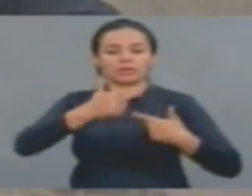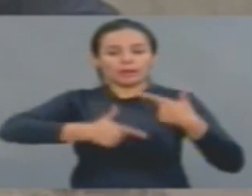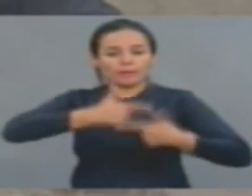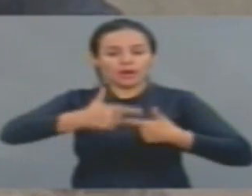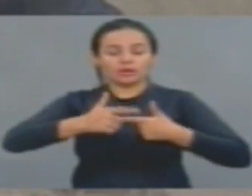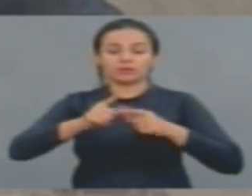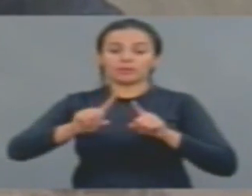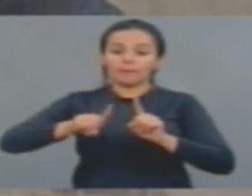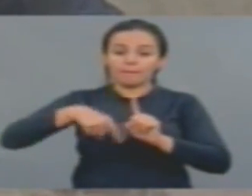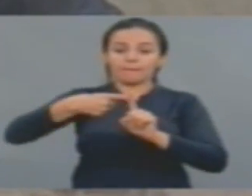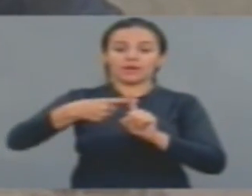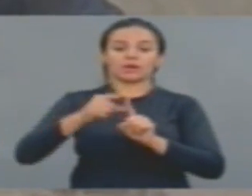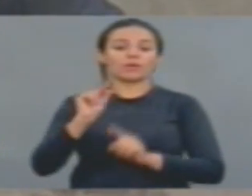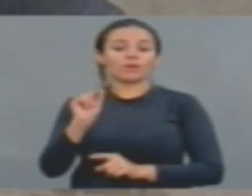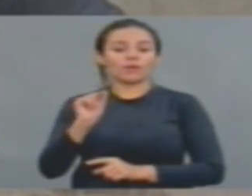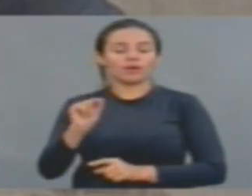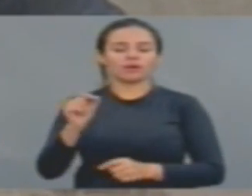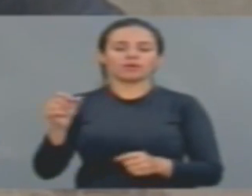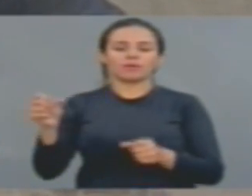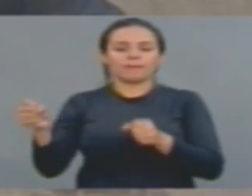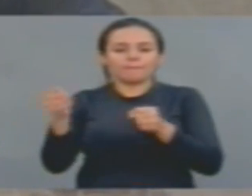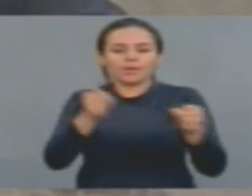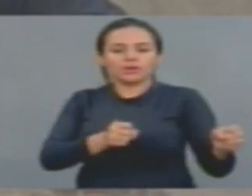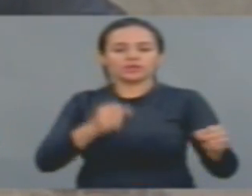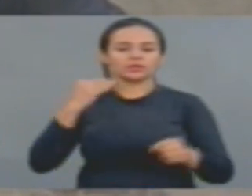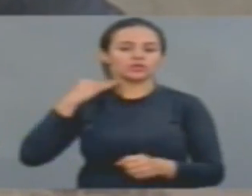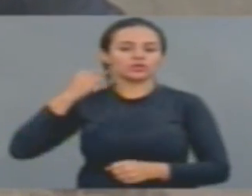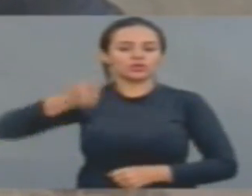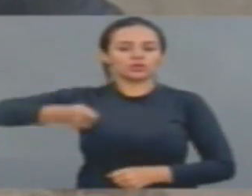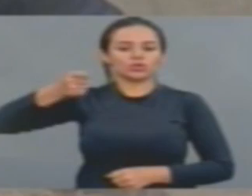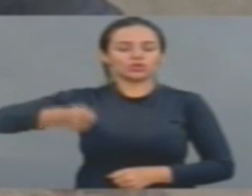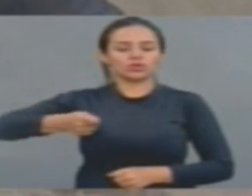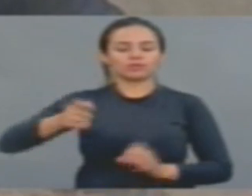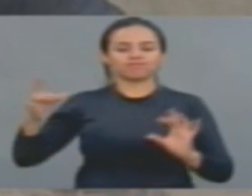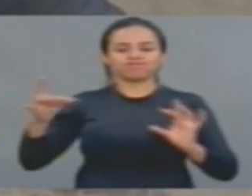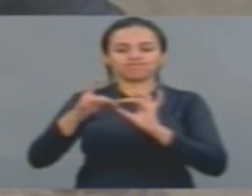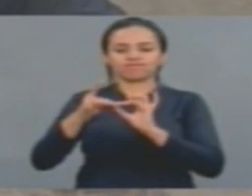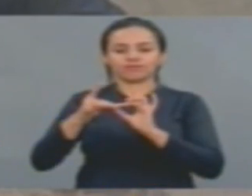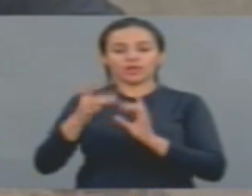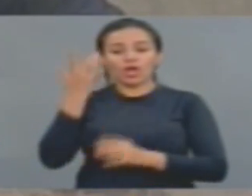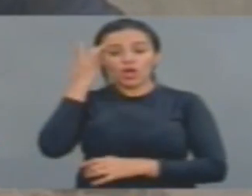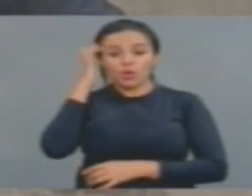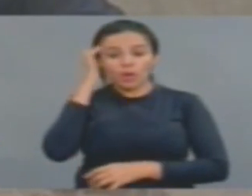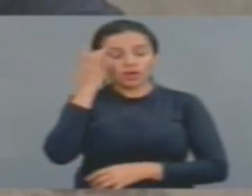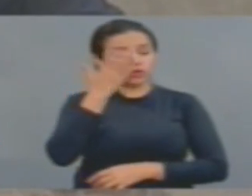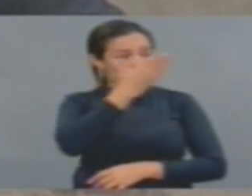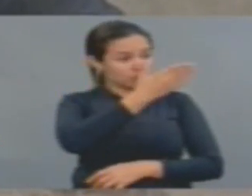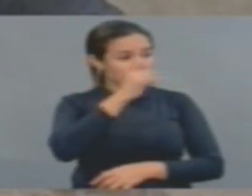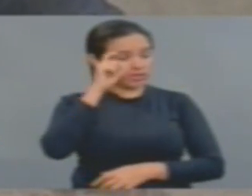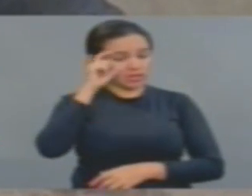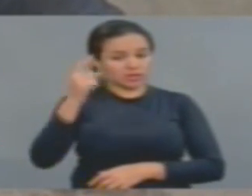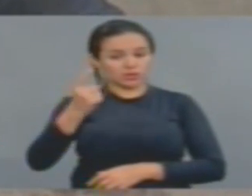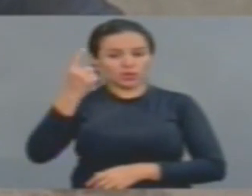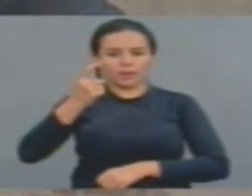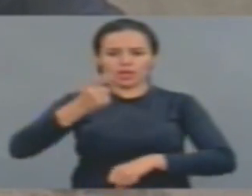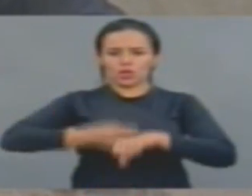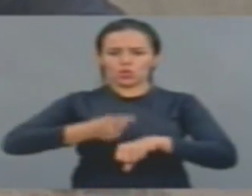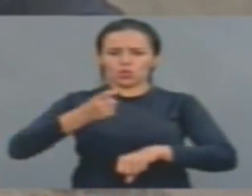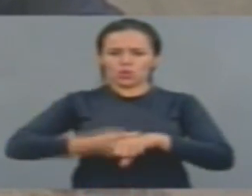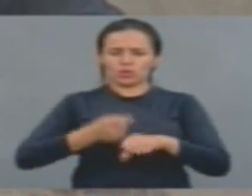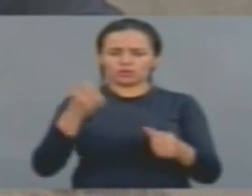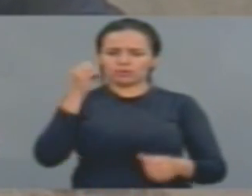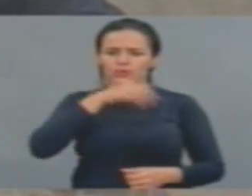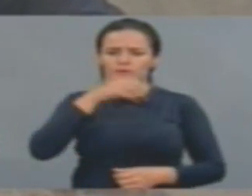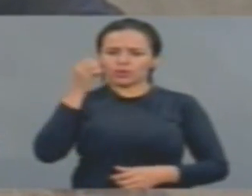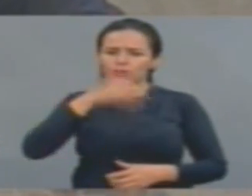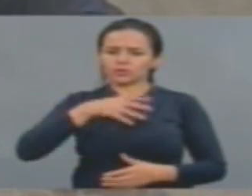que eu acho que Vossa Excelência está sendo um tanto quanto duro com o secretário, que tem trabalhado muito, o